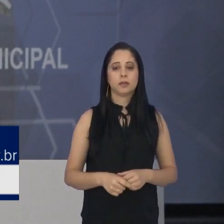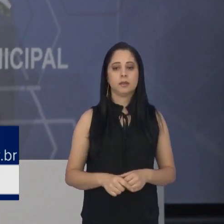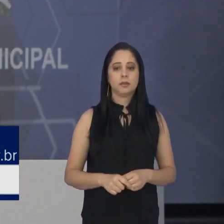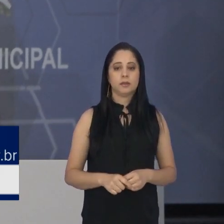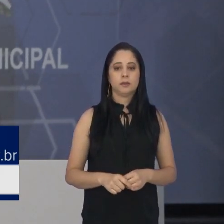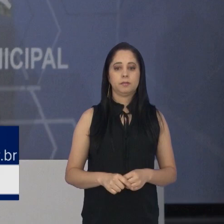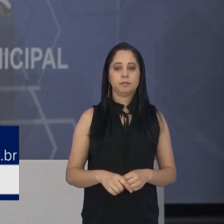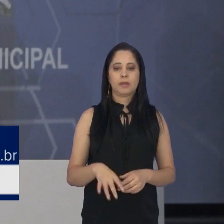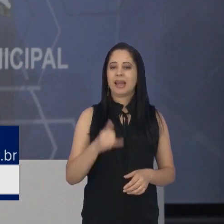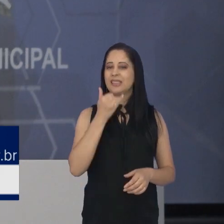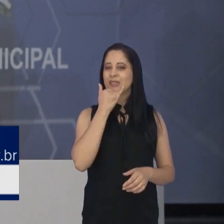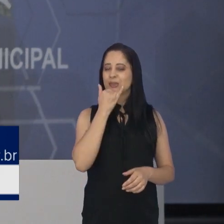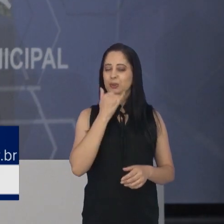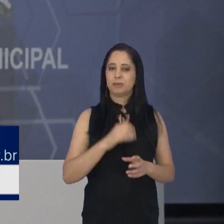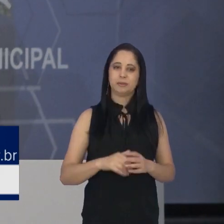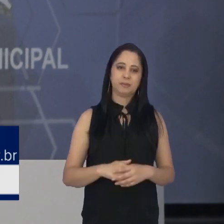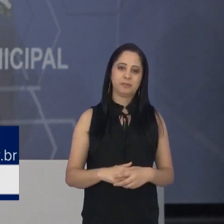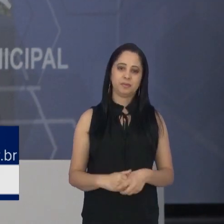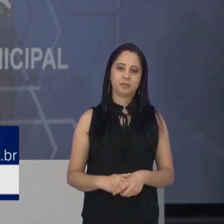Não, é outra matéria, vamos lá.